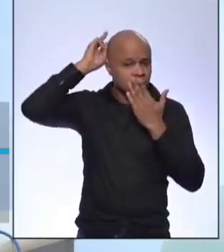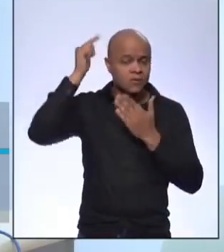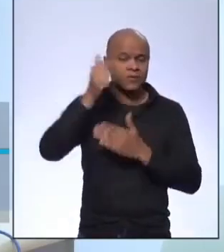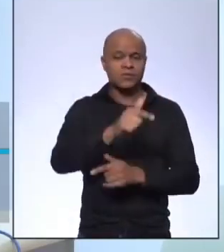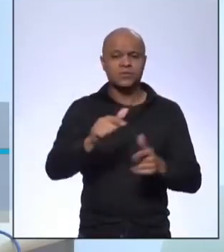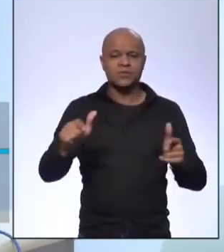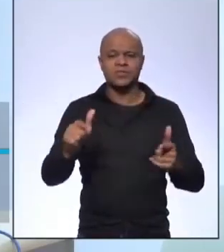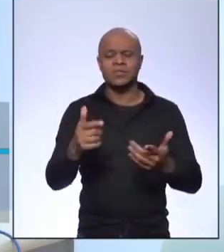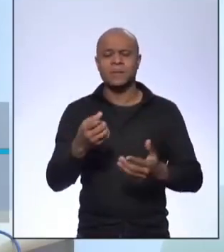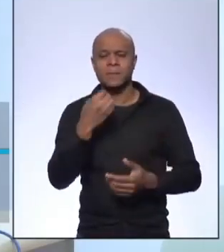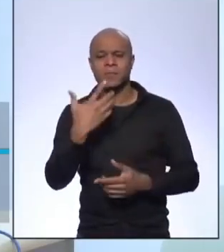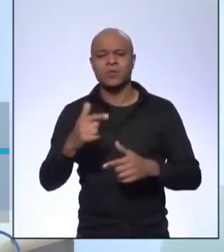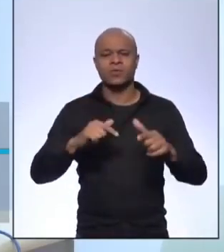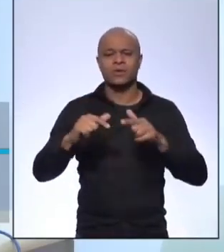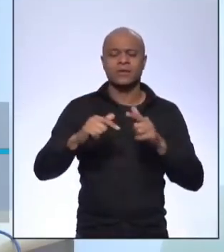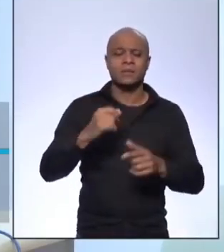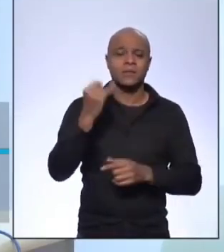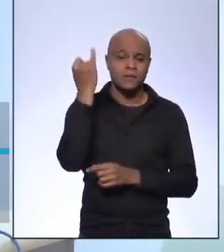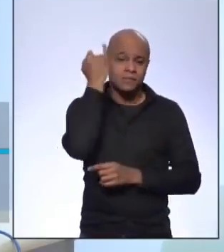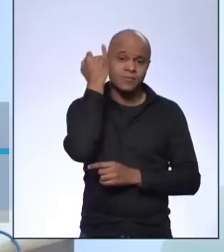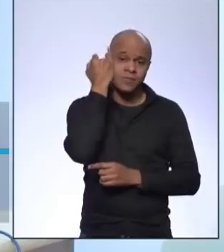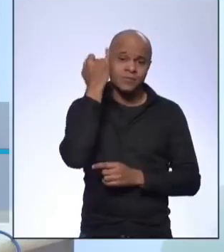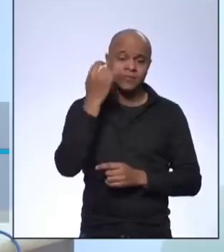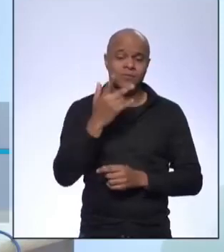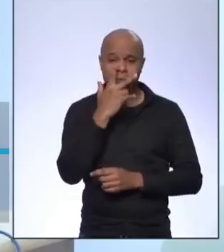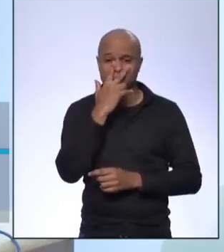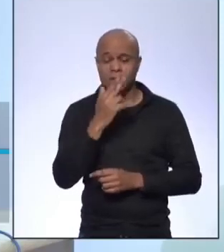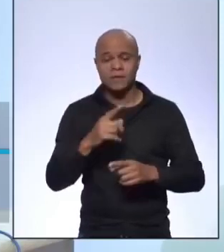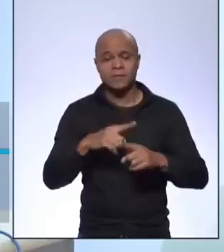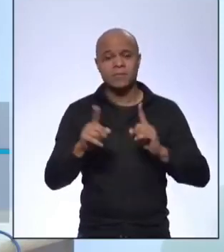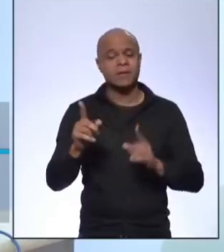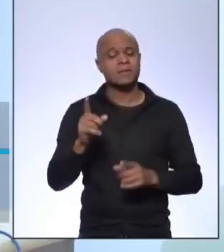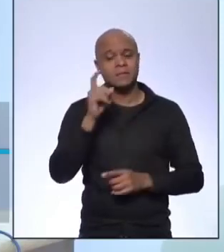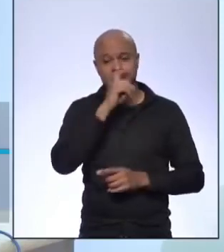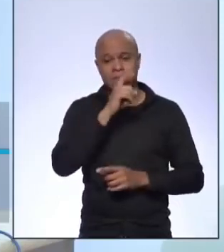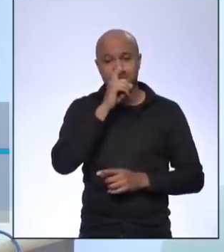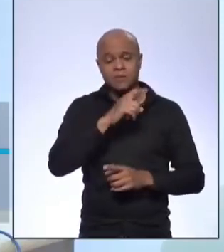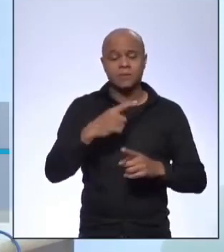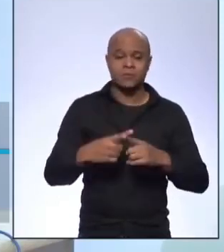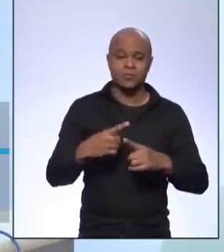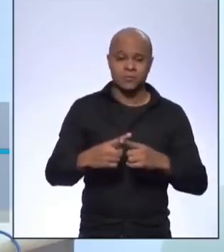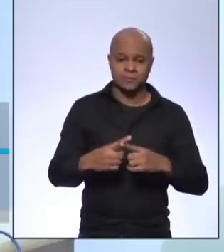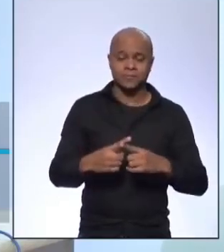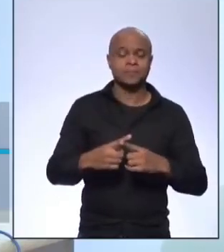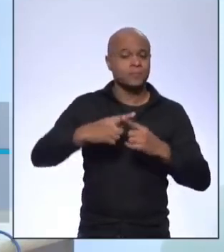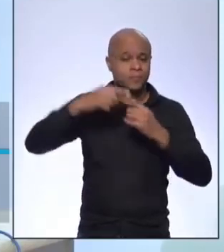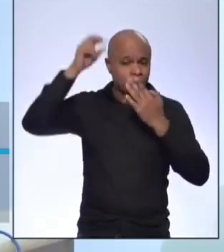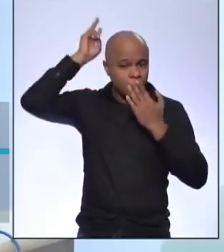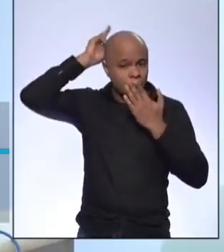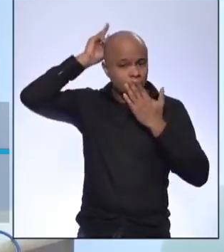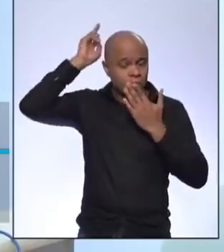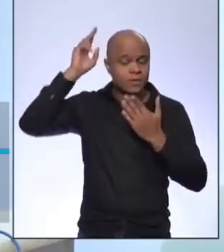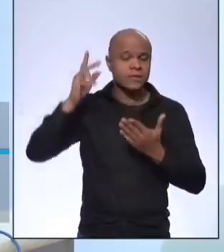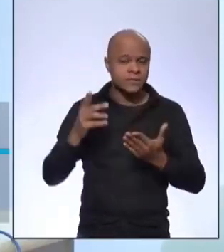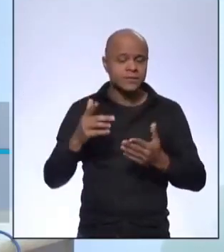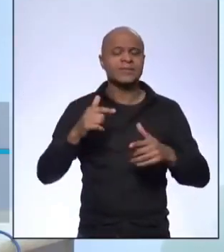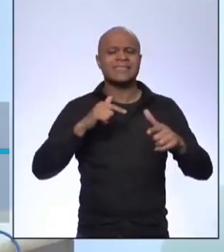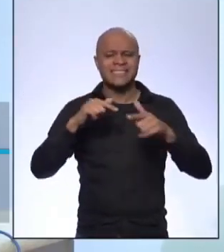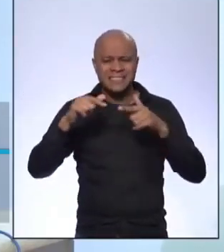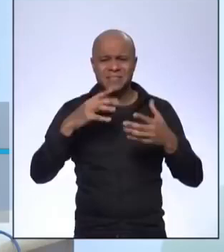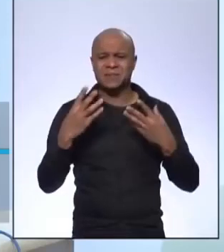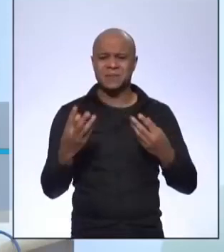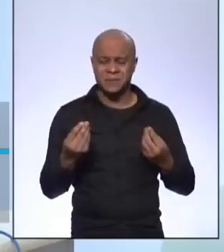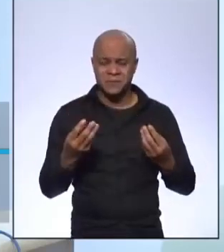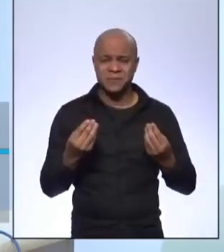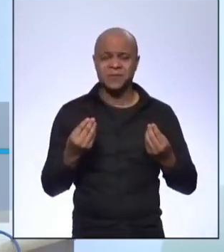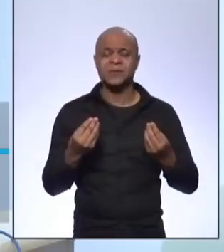de serviço ou era preguiçoso. Mas não é verdade, né? O indígena, ele, como nós vimos lá na imagem inicial, né,